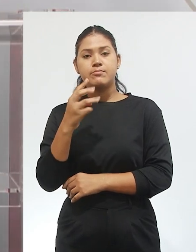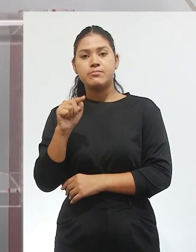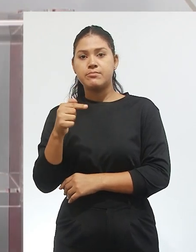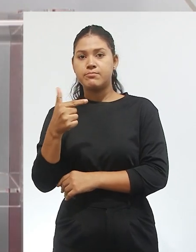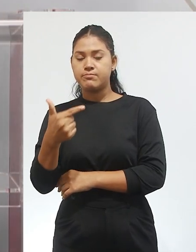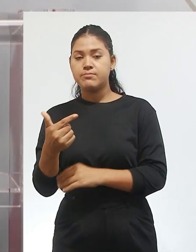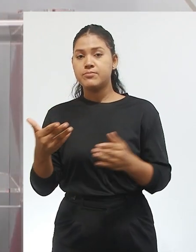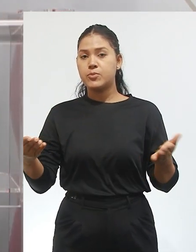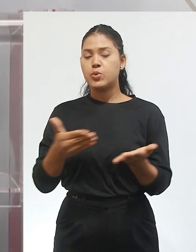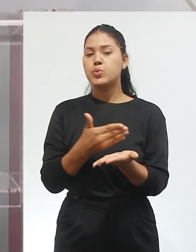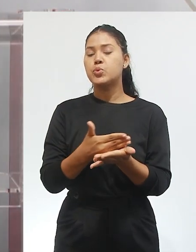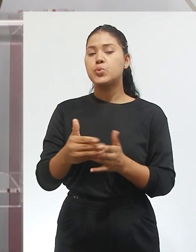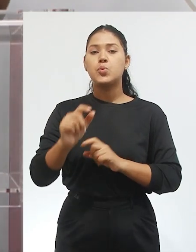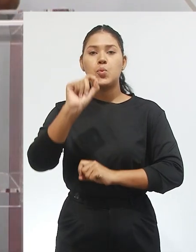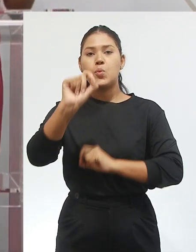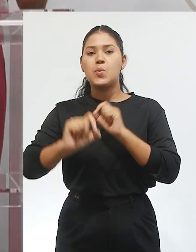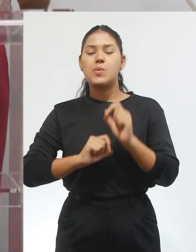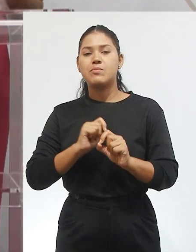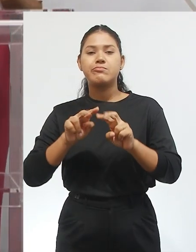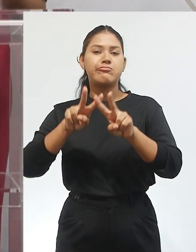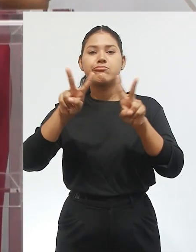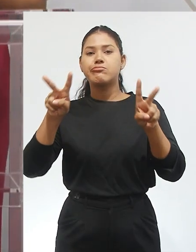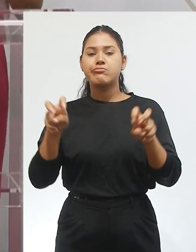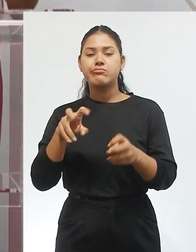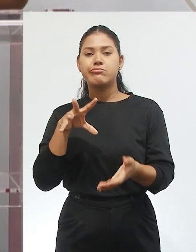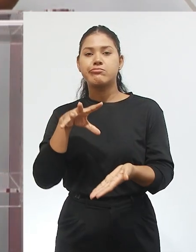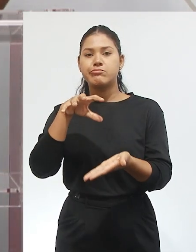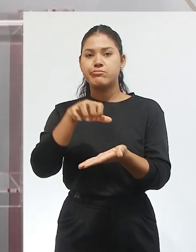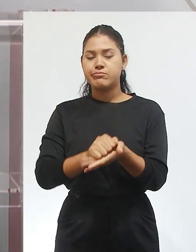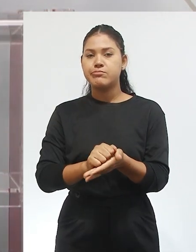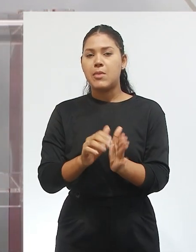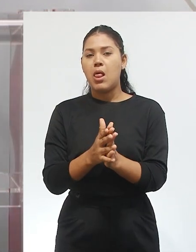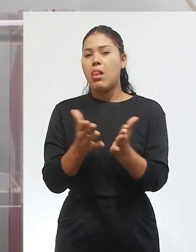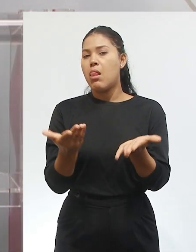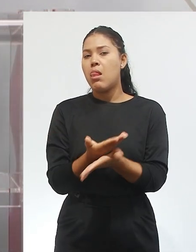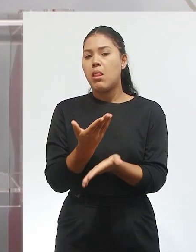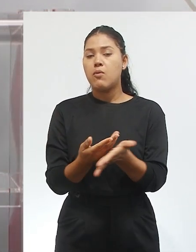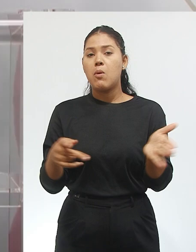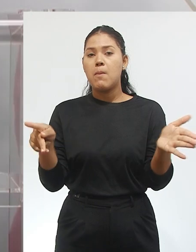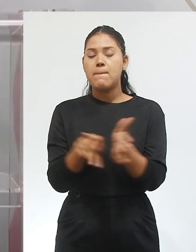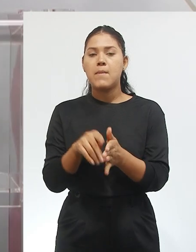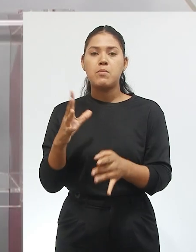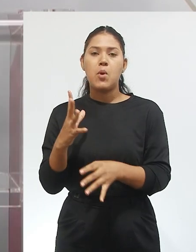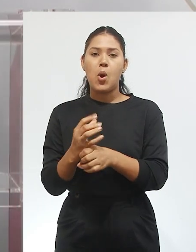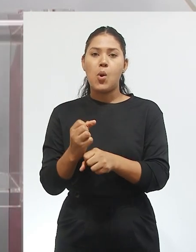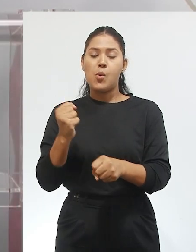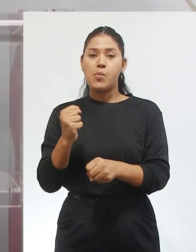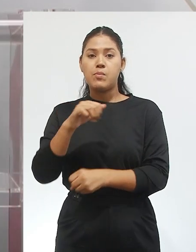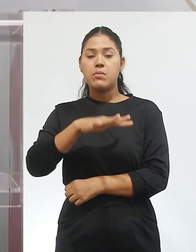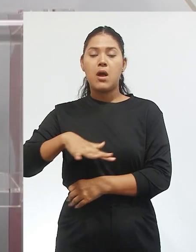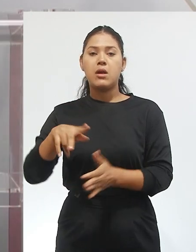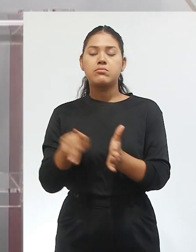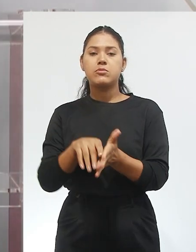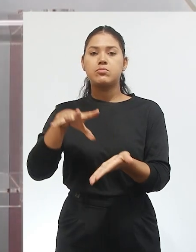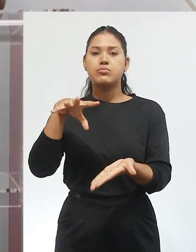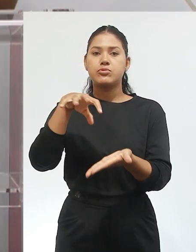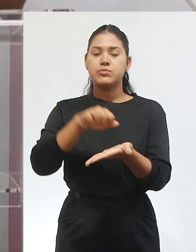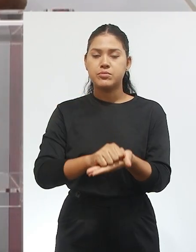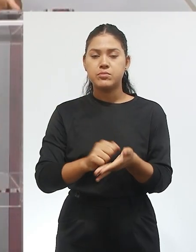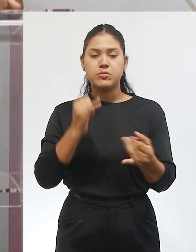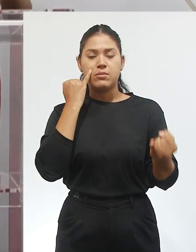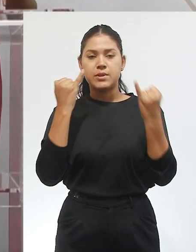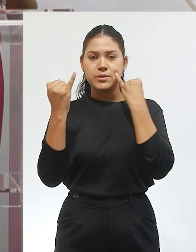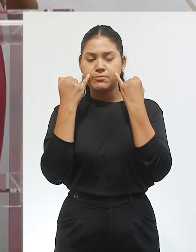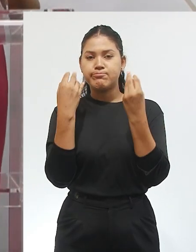3.2. Então, agora vamos estudar sobre os livros contábeis, que está dentro da escrituração contábil. Ok? Vamos